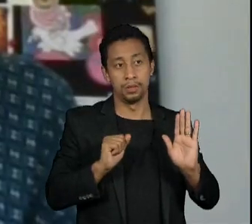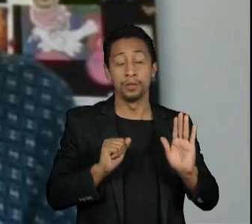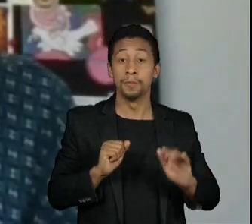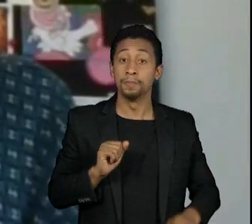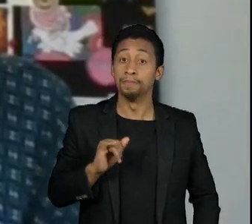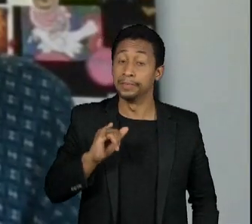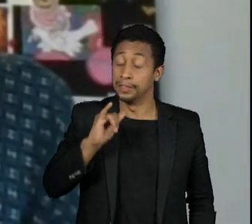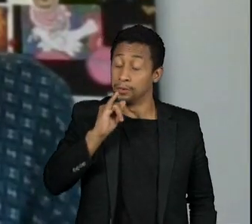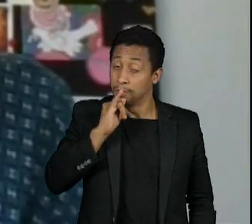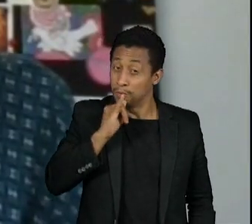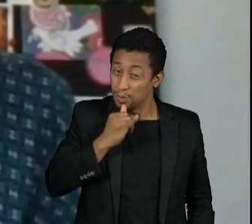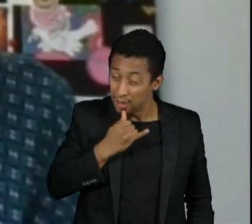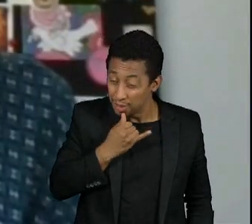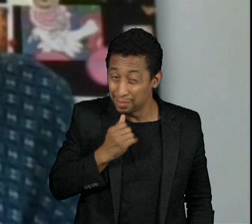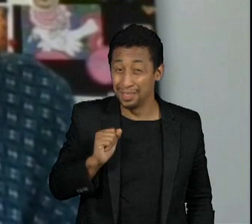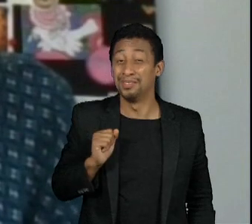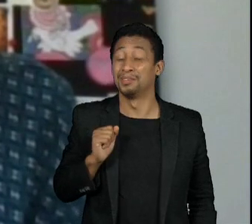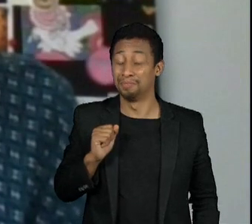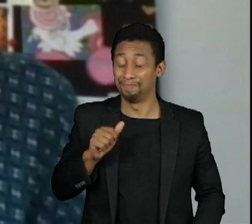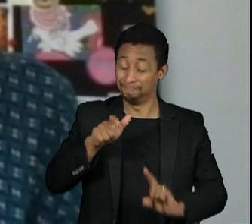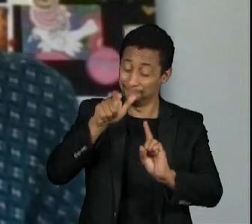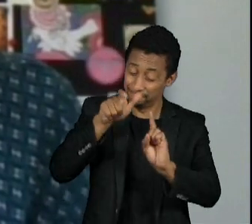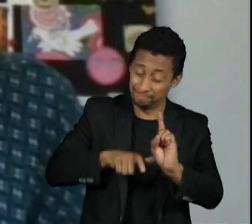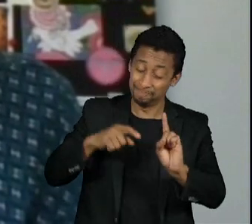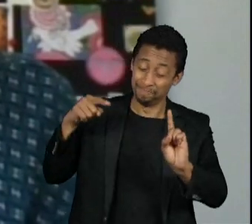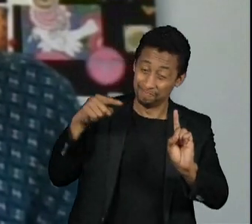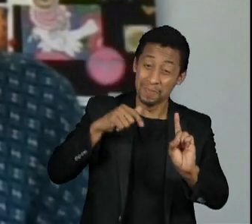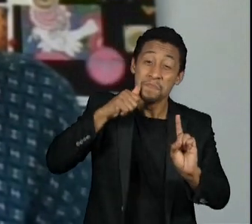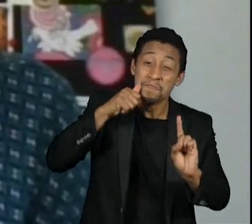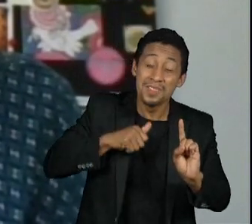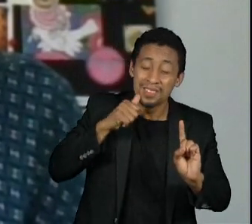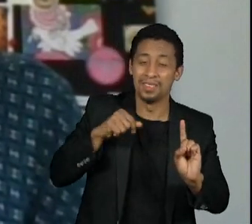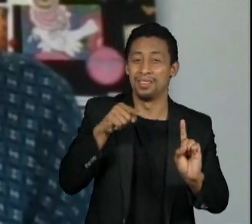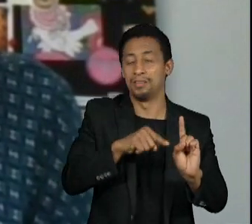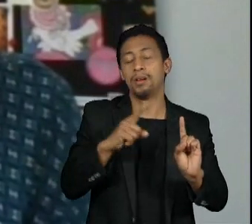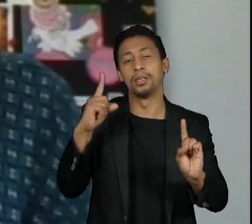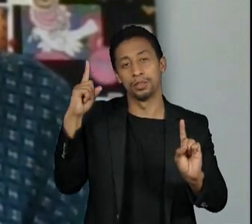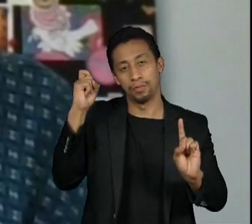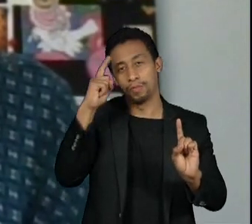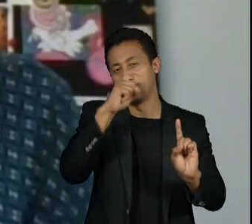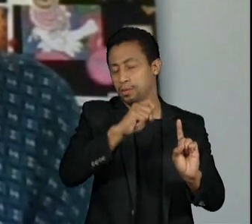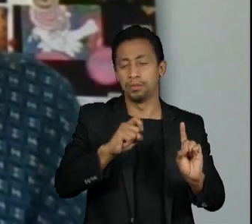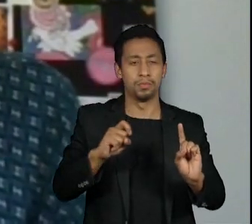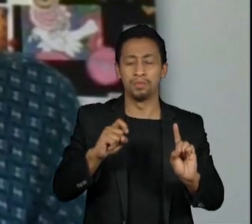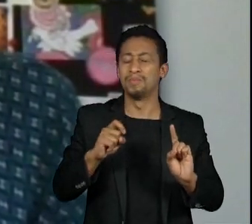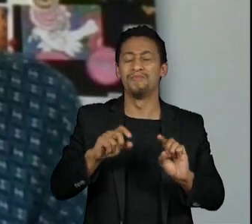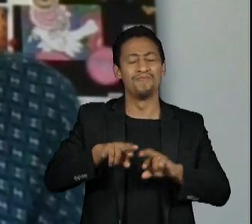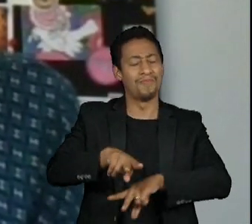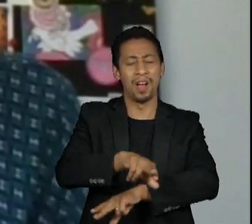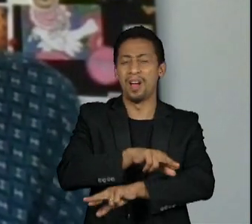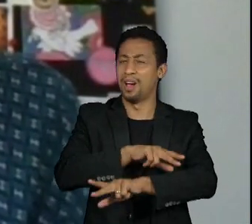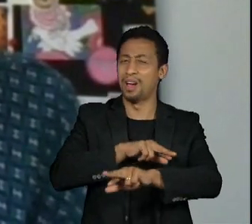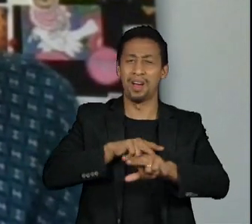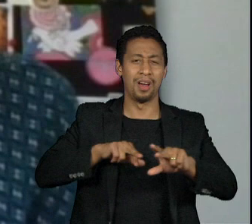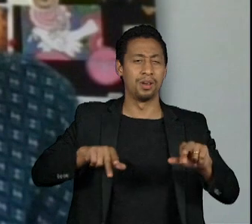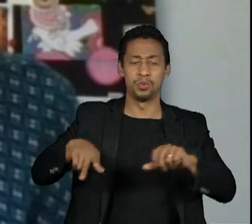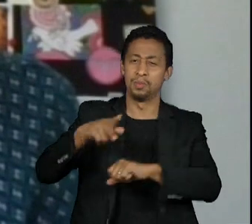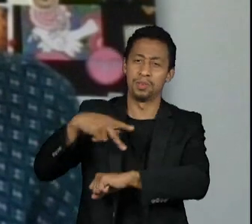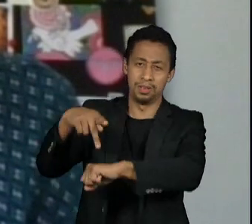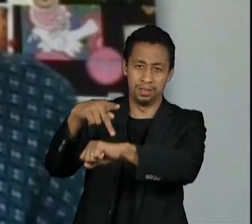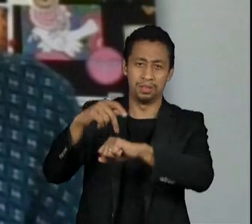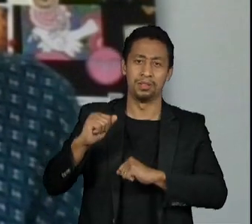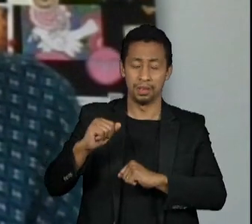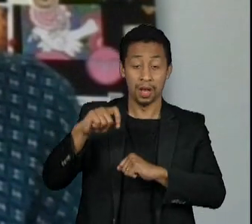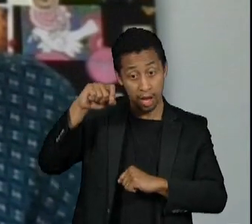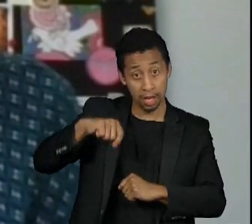Infelizmente, assim, a condição de ser menina e ser mulher, ela é problemática em diversos países. A gente aqui na América Latina, a